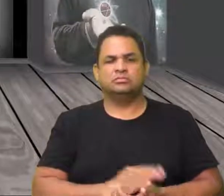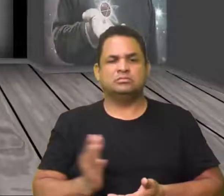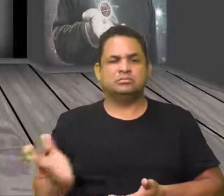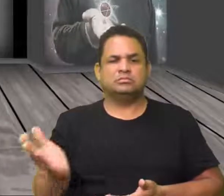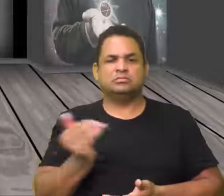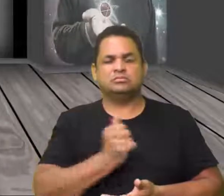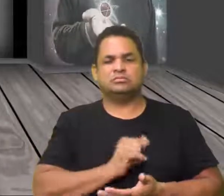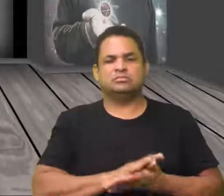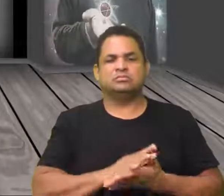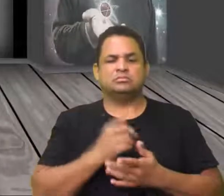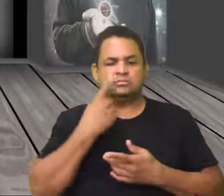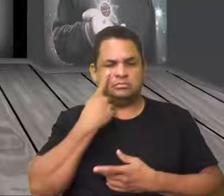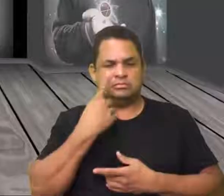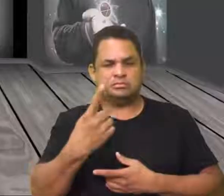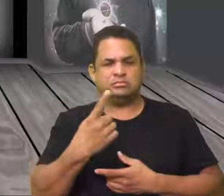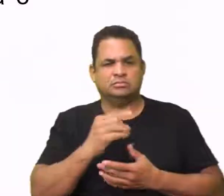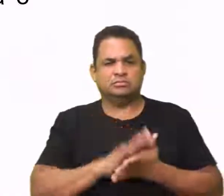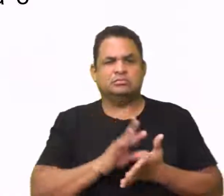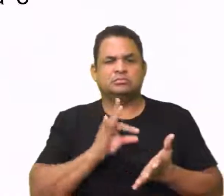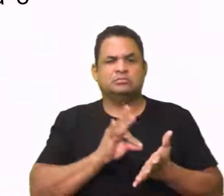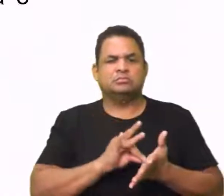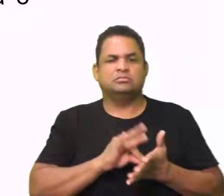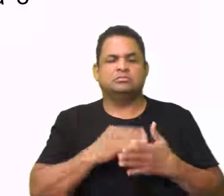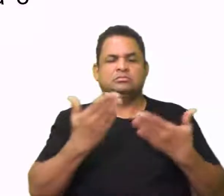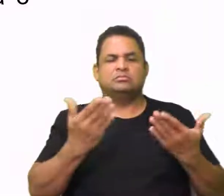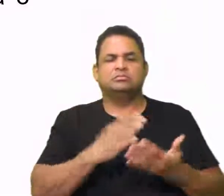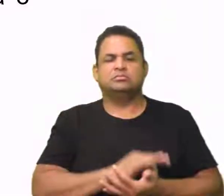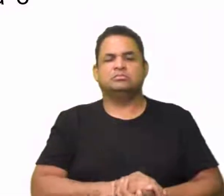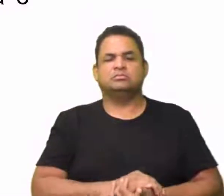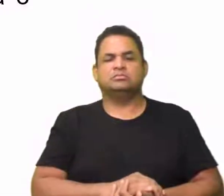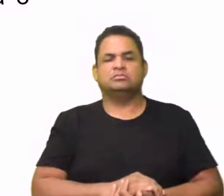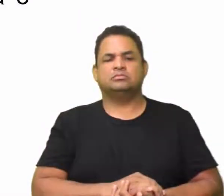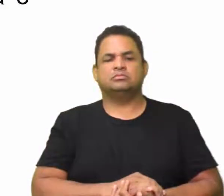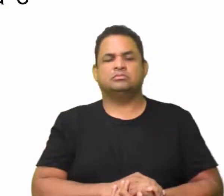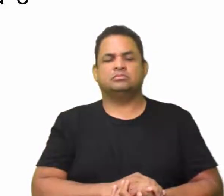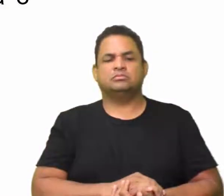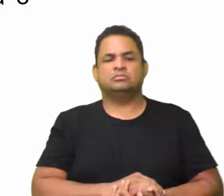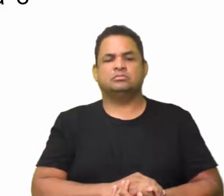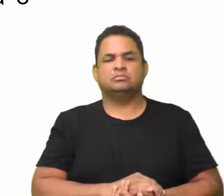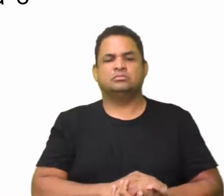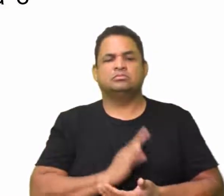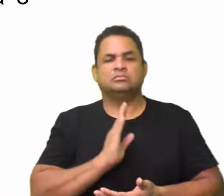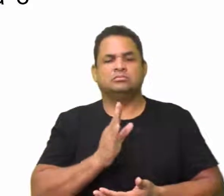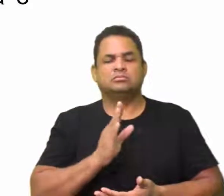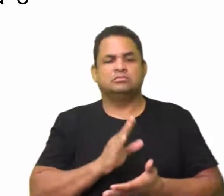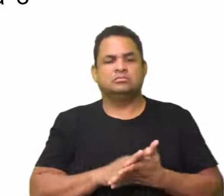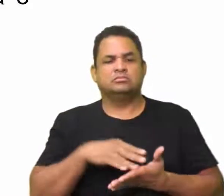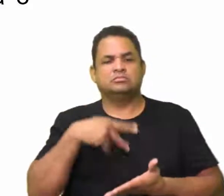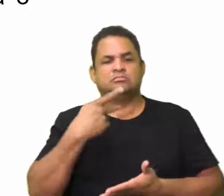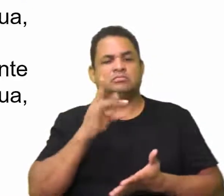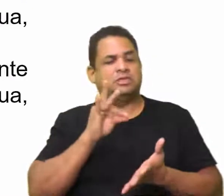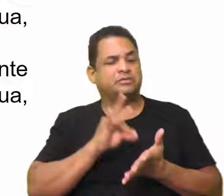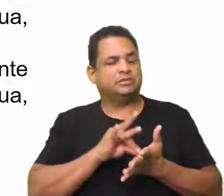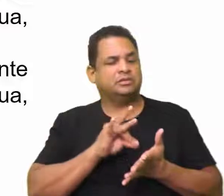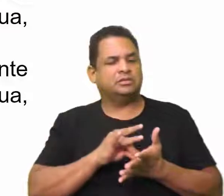agora observar as afirmativas, né? Então vamos lá? As afirmativas, ele já disse aqui, isso aqui é